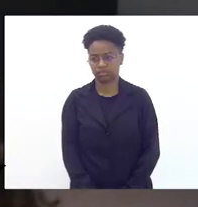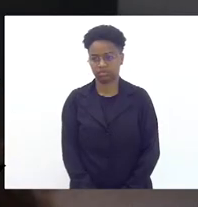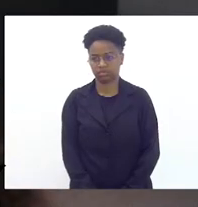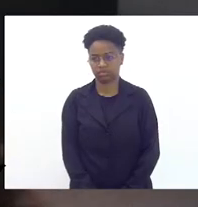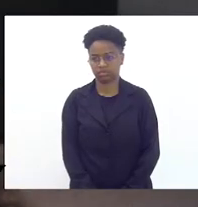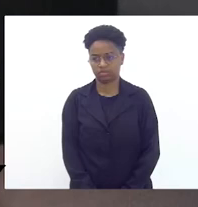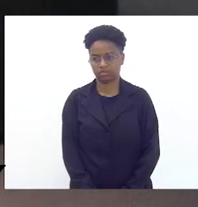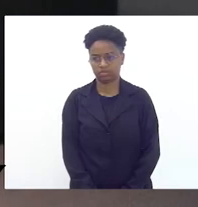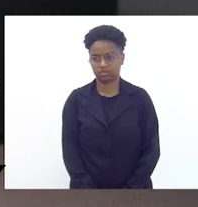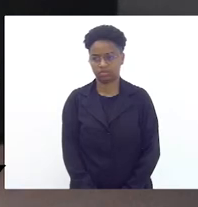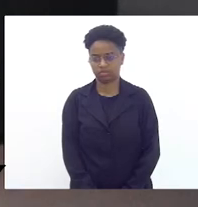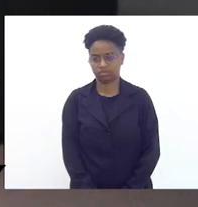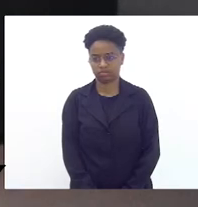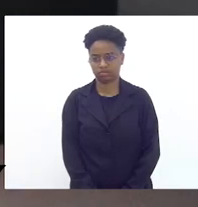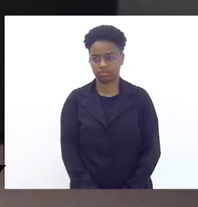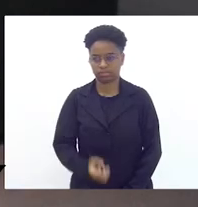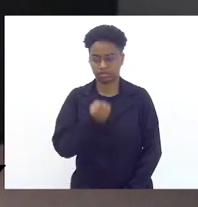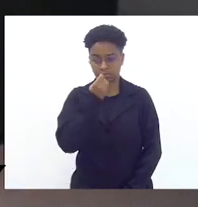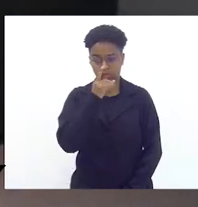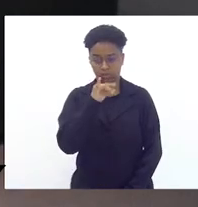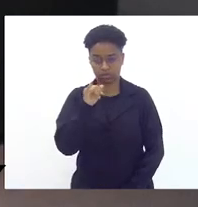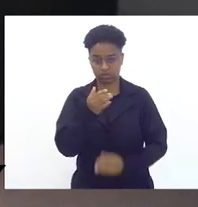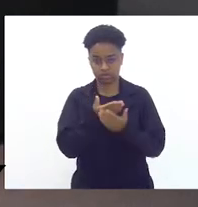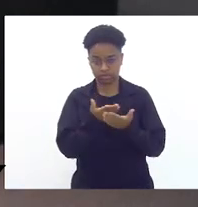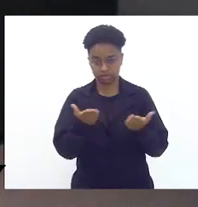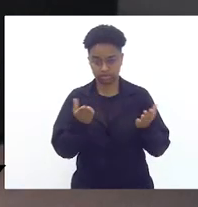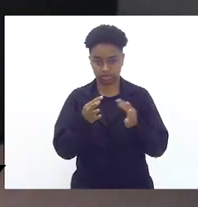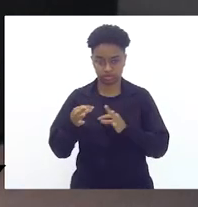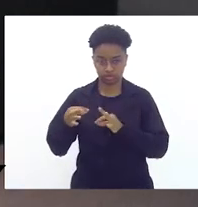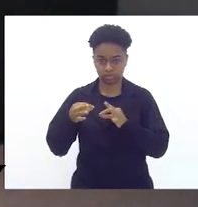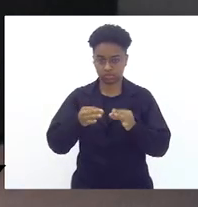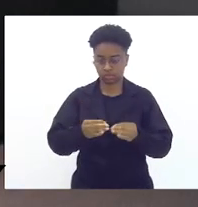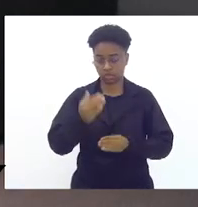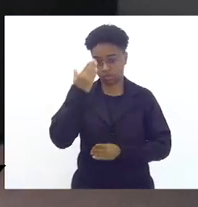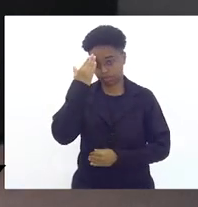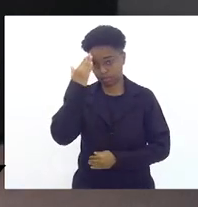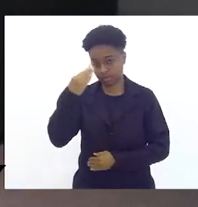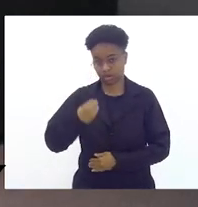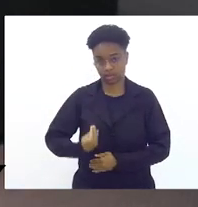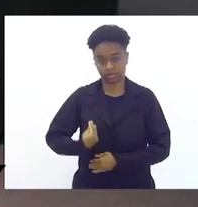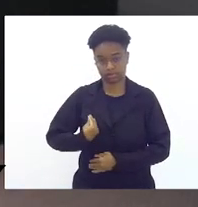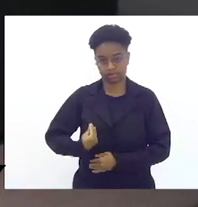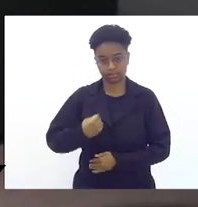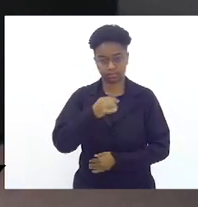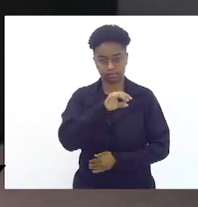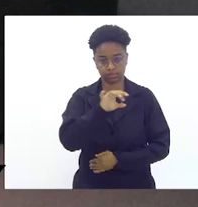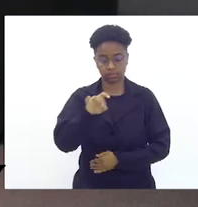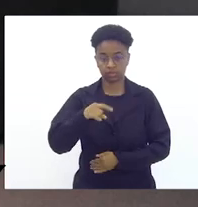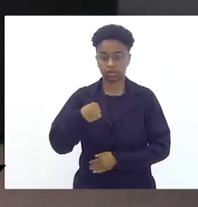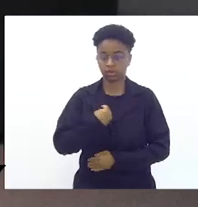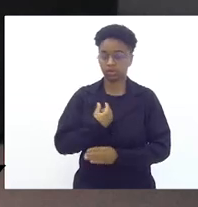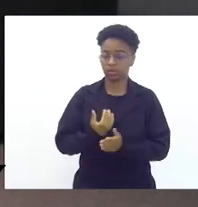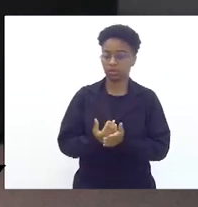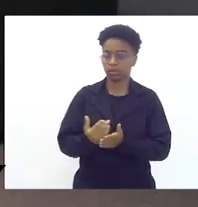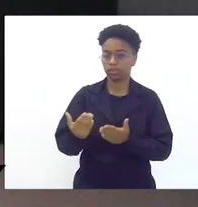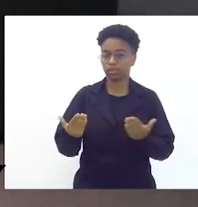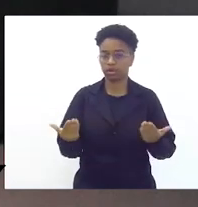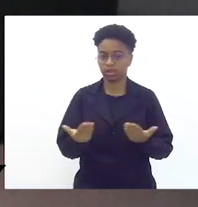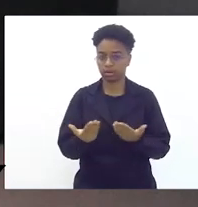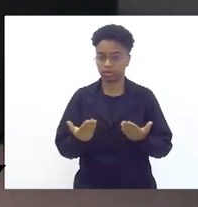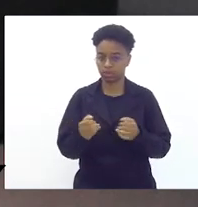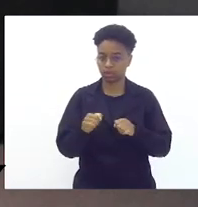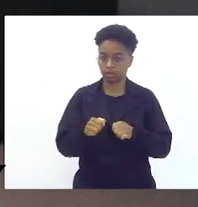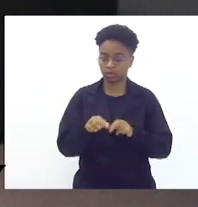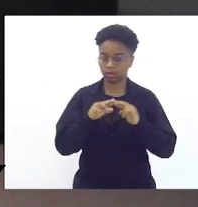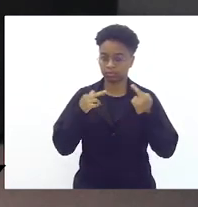Bom dia a todas e a todos Obrigado aqui pela presença vamos dar início a essa